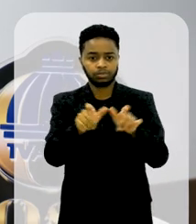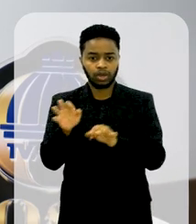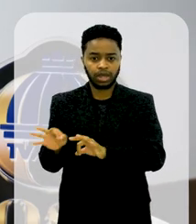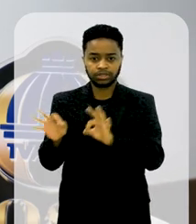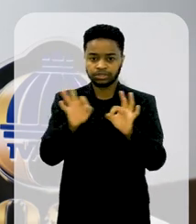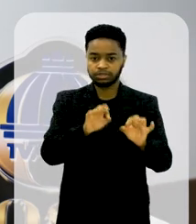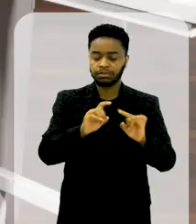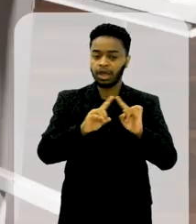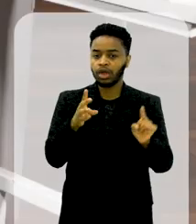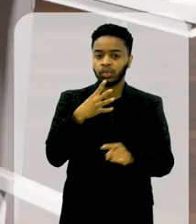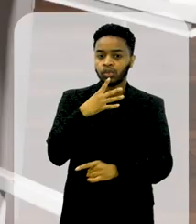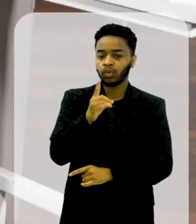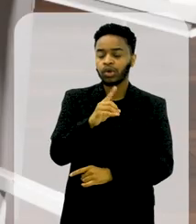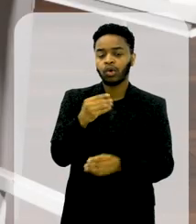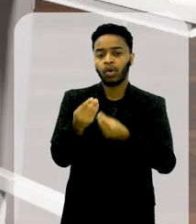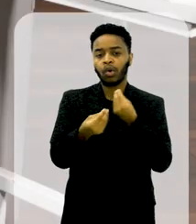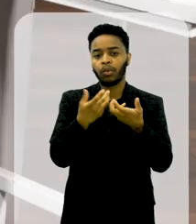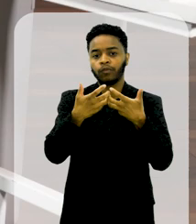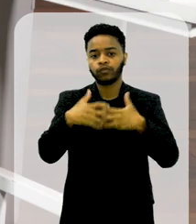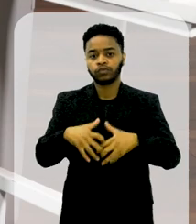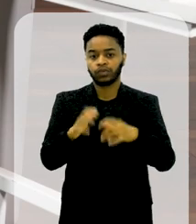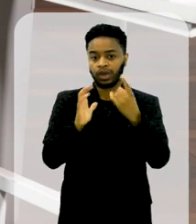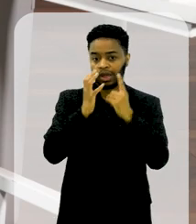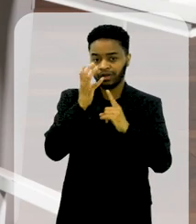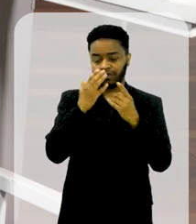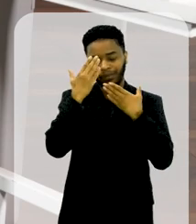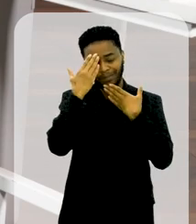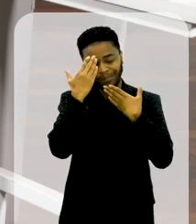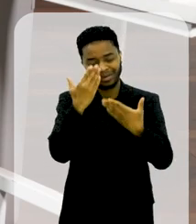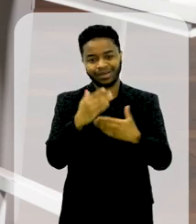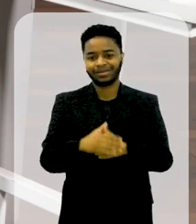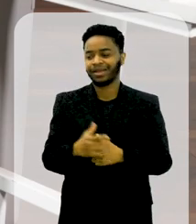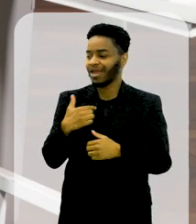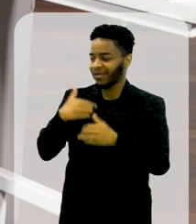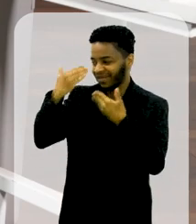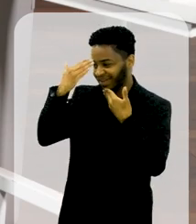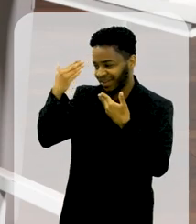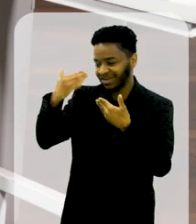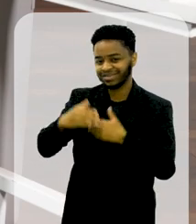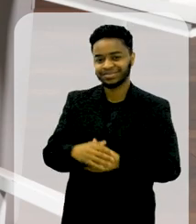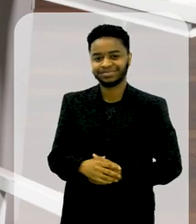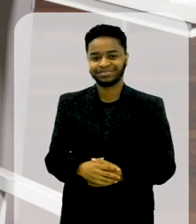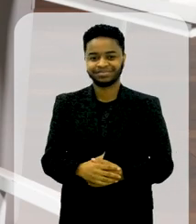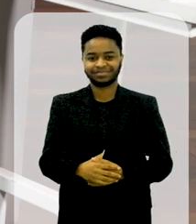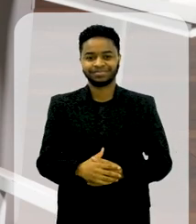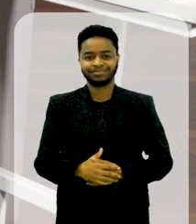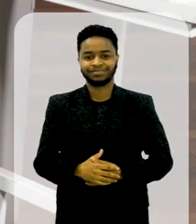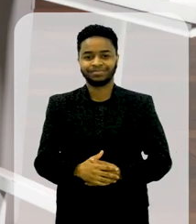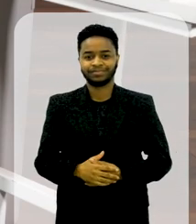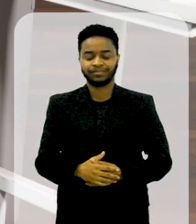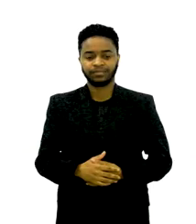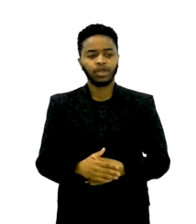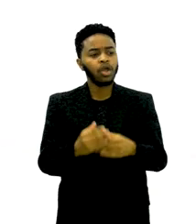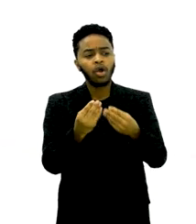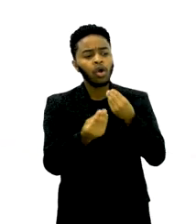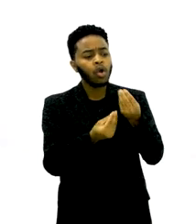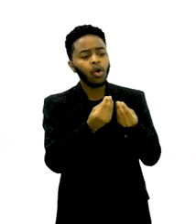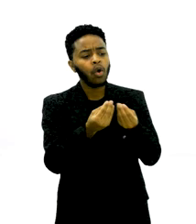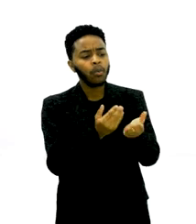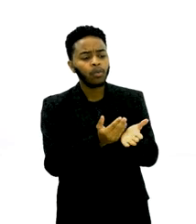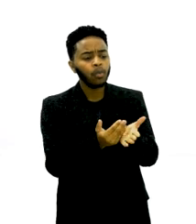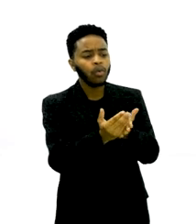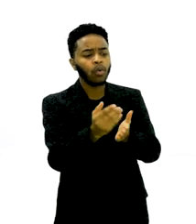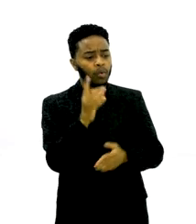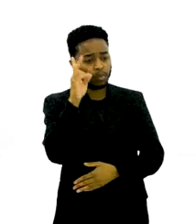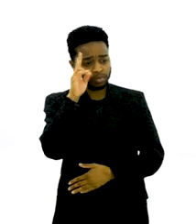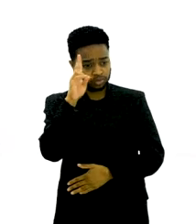bem a mecânica do carnaval sim então muito obrigado eu que te agradeço como é que começa a